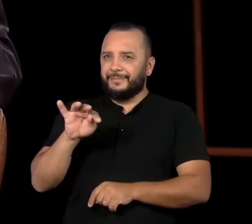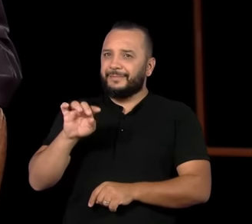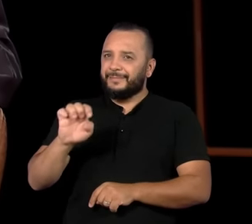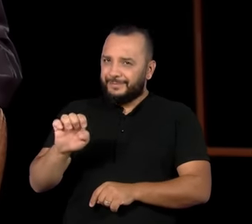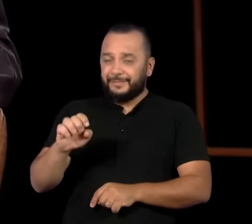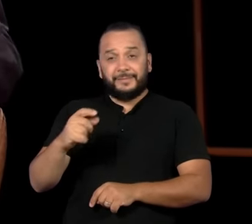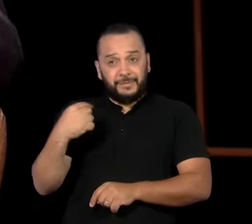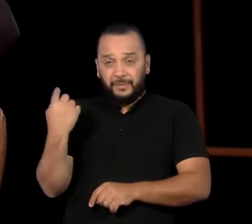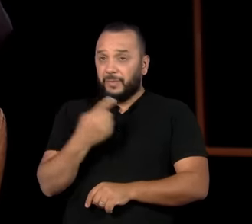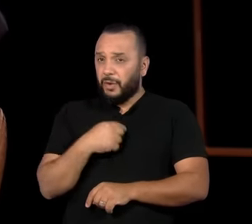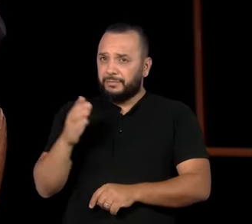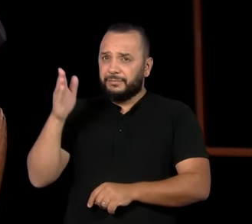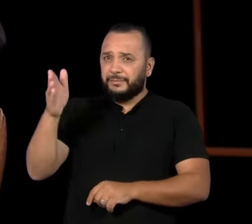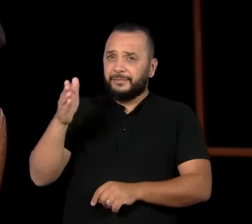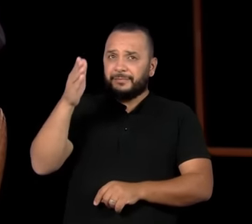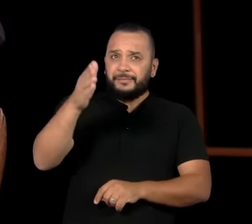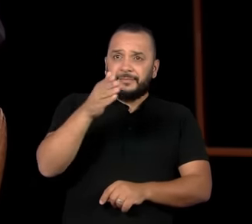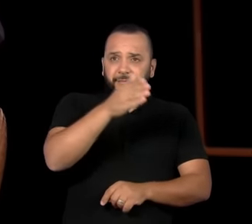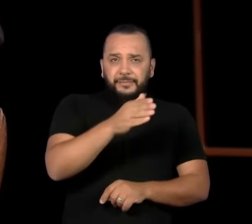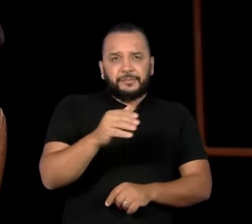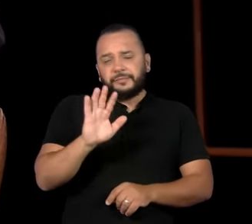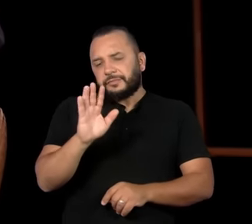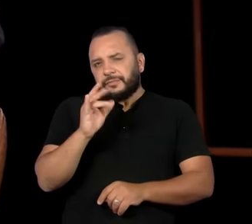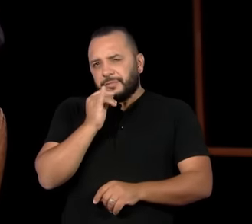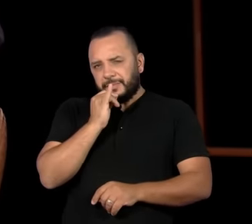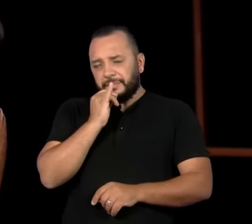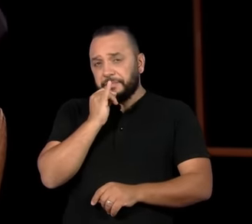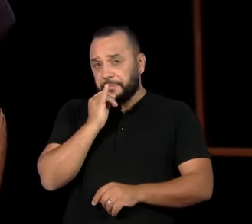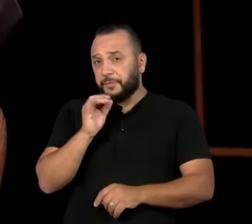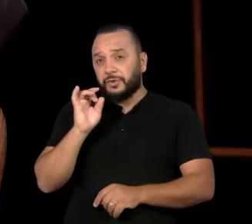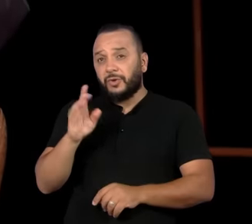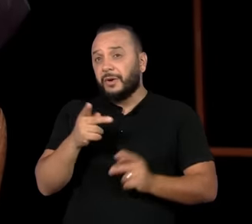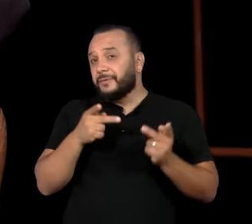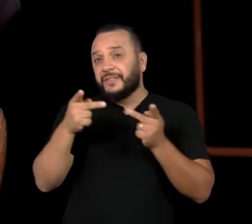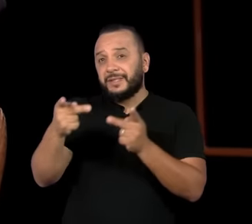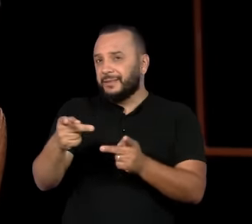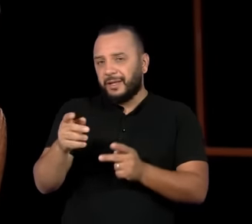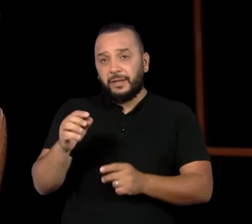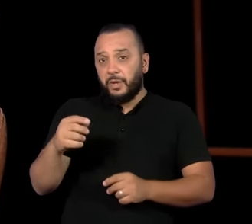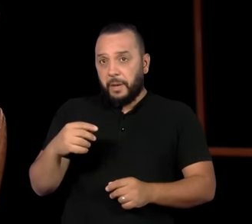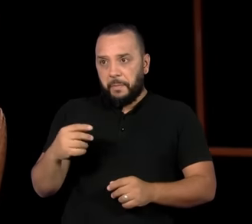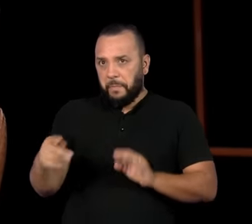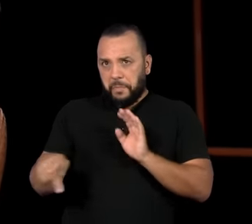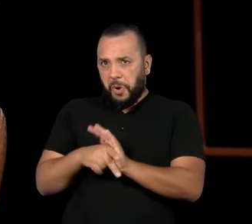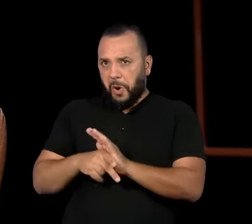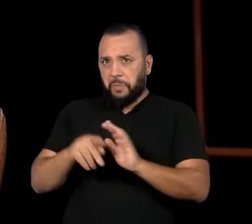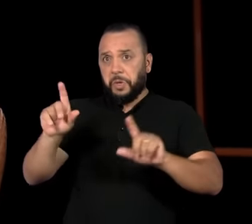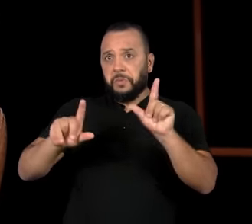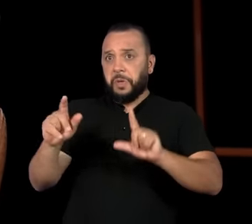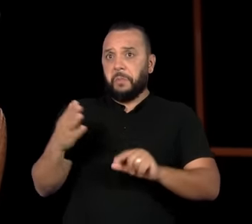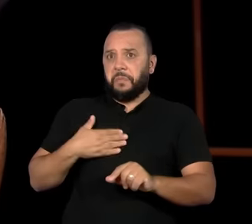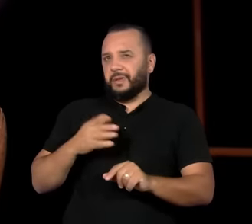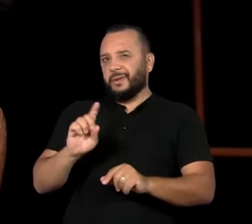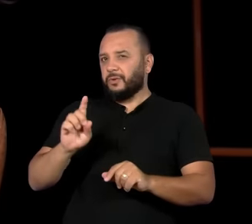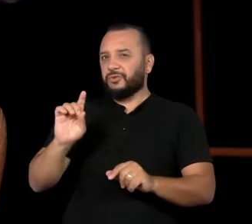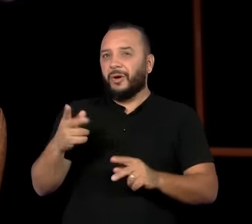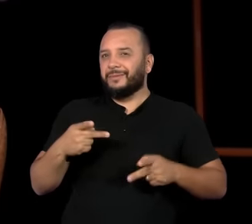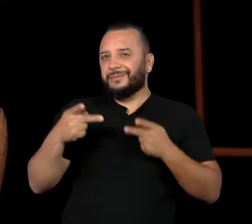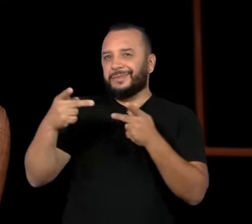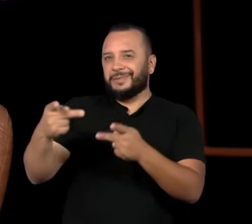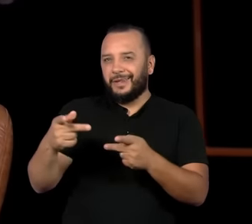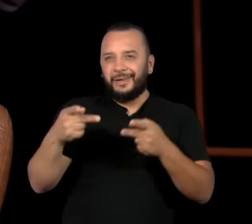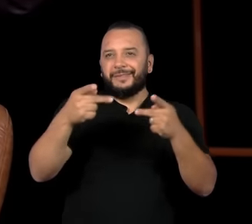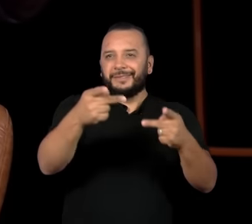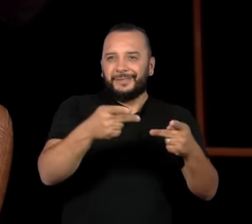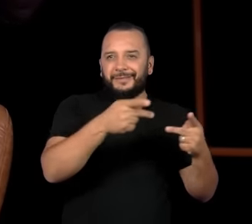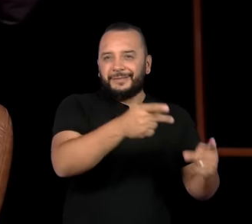Participávamos de programas, não um programa nosso, exclusivamente nosso, mas éramos convidados e cantávamos e viajávamos